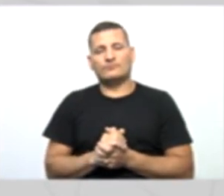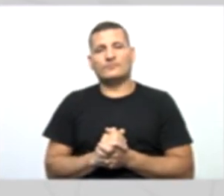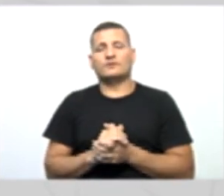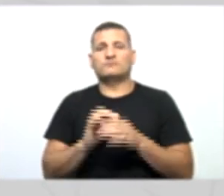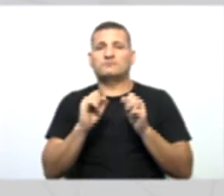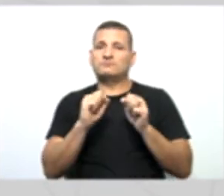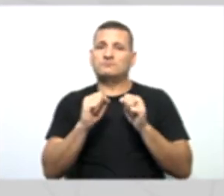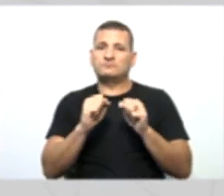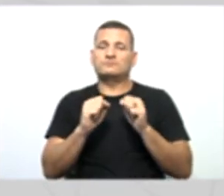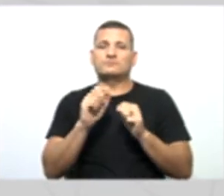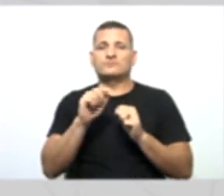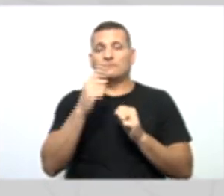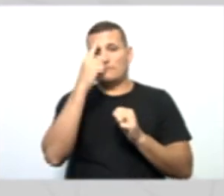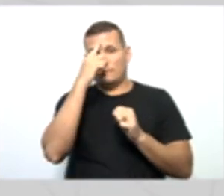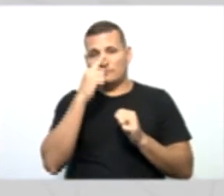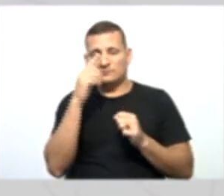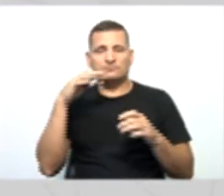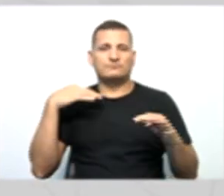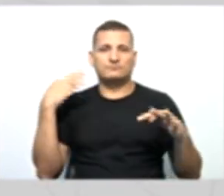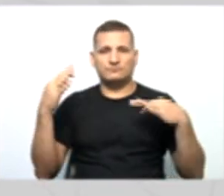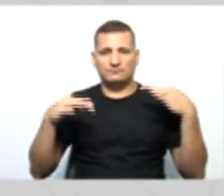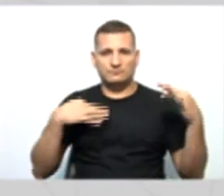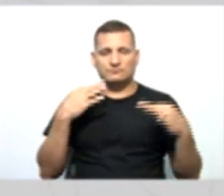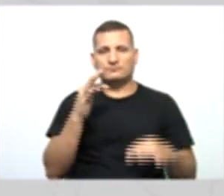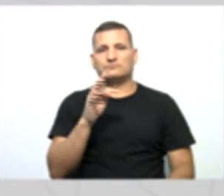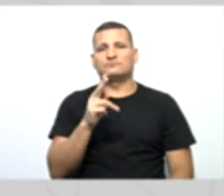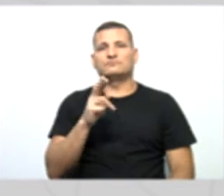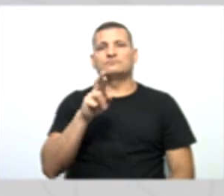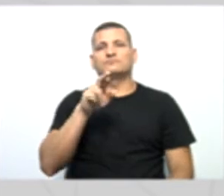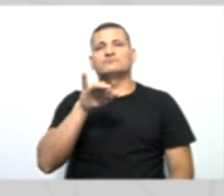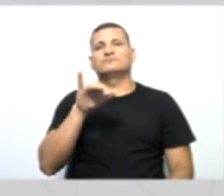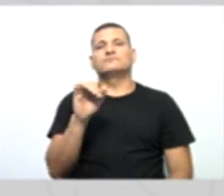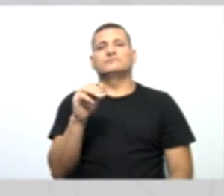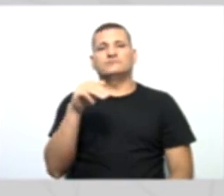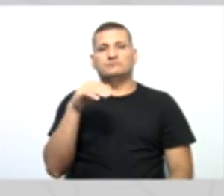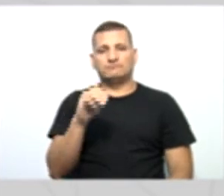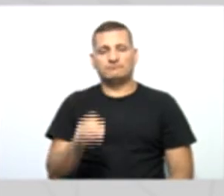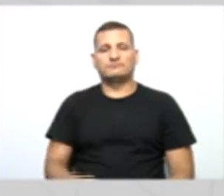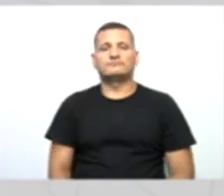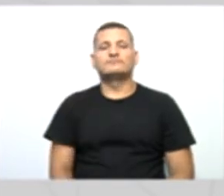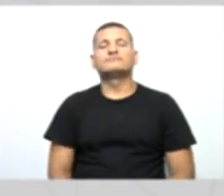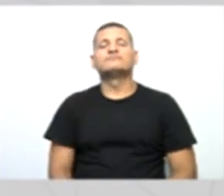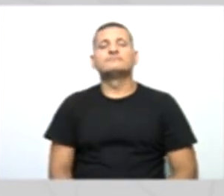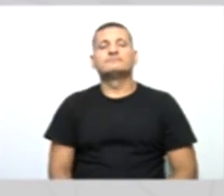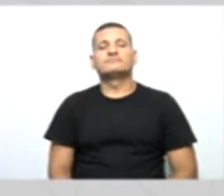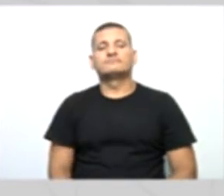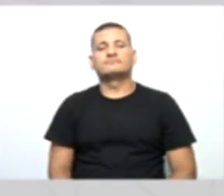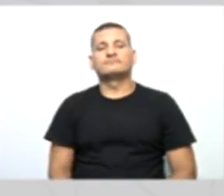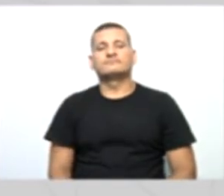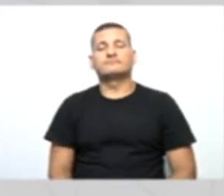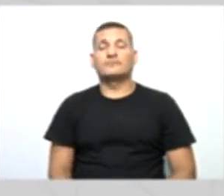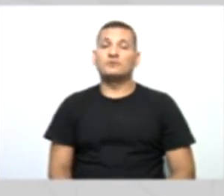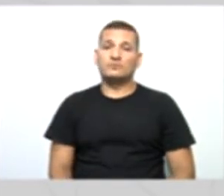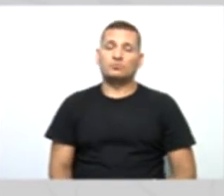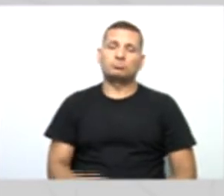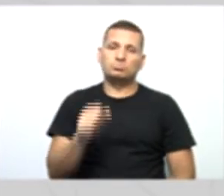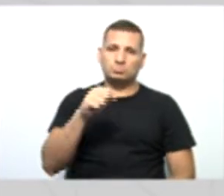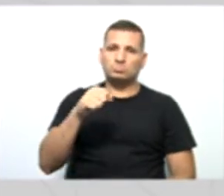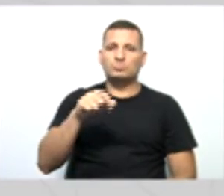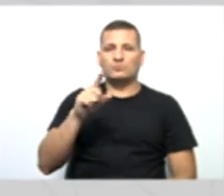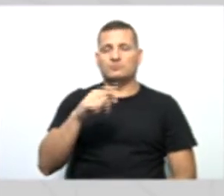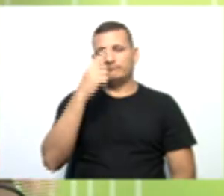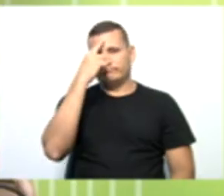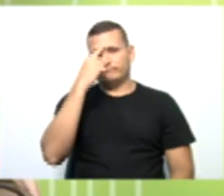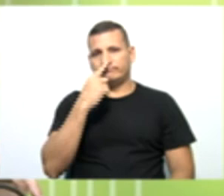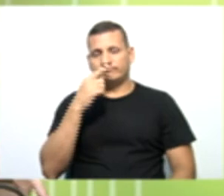que pode ser uma vocação para o turismo. Isso, muito bem. Então, assim, sim, é uma vocação para o turismo.